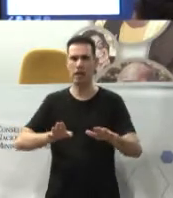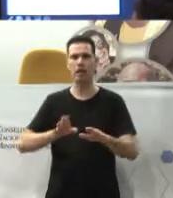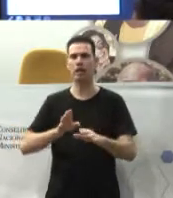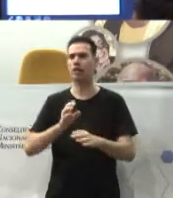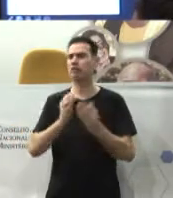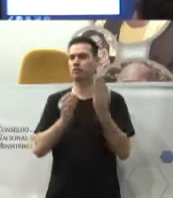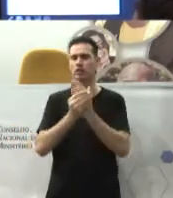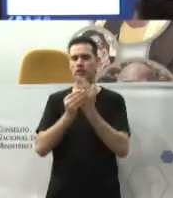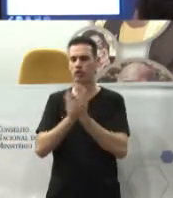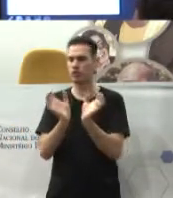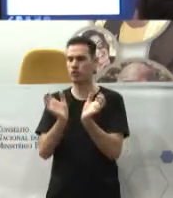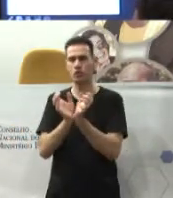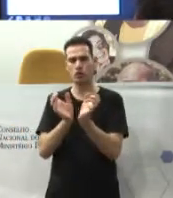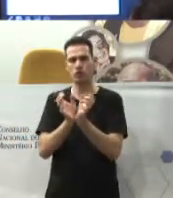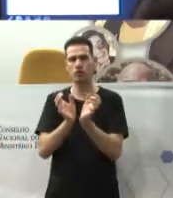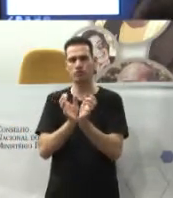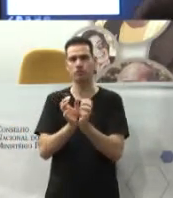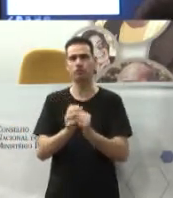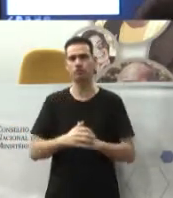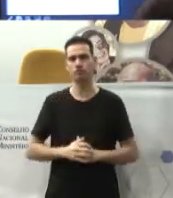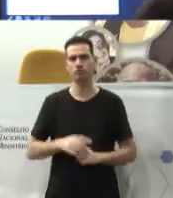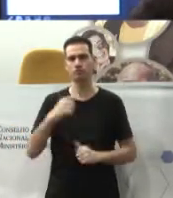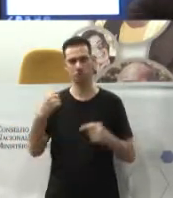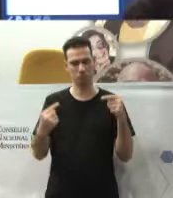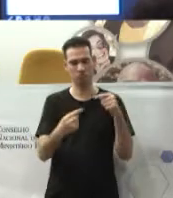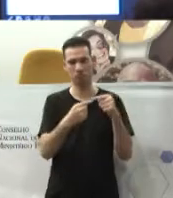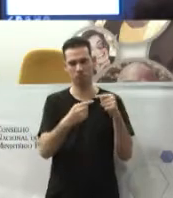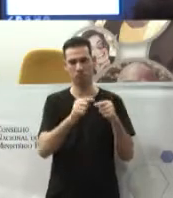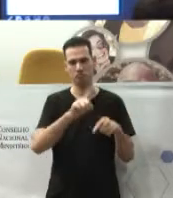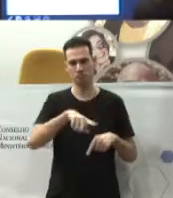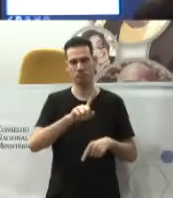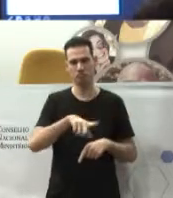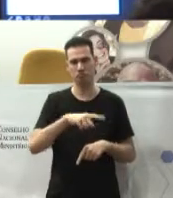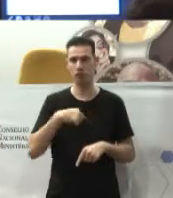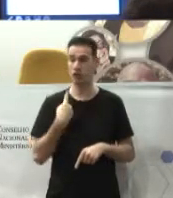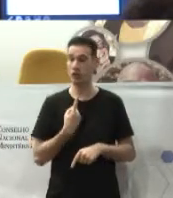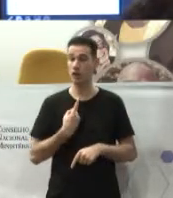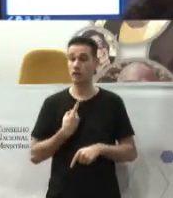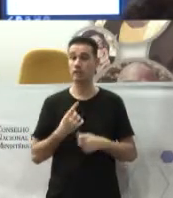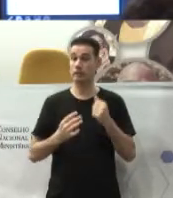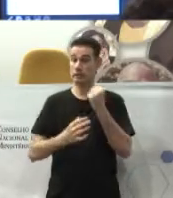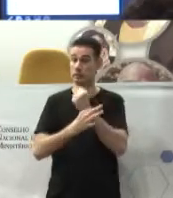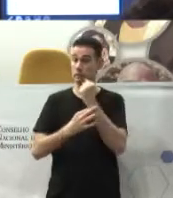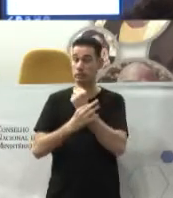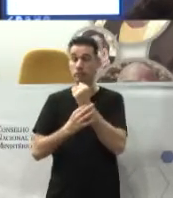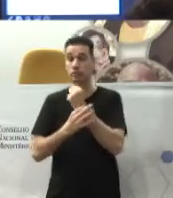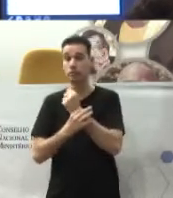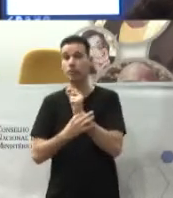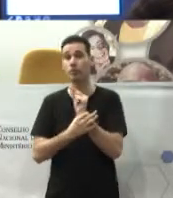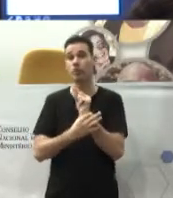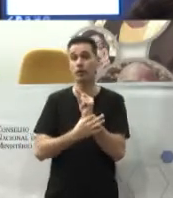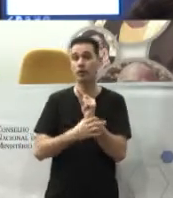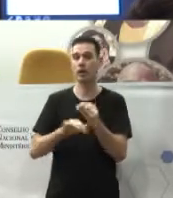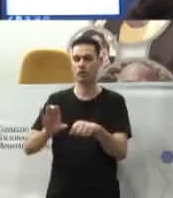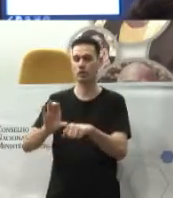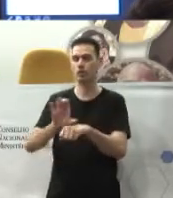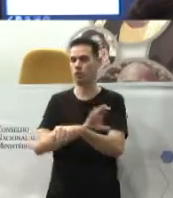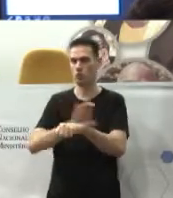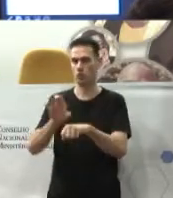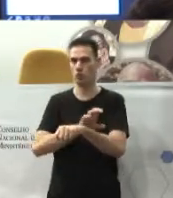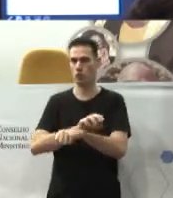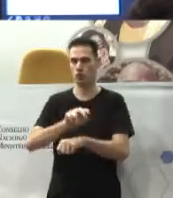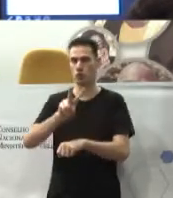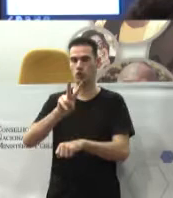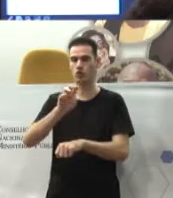coletivas. Essa tese vincula também as ações coletivas. Por isso, nós defendemos que, no curso, volume